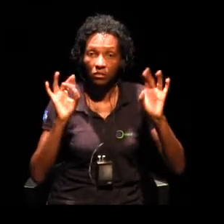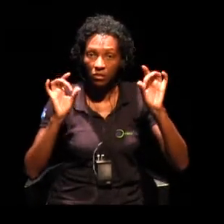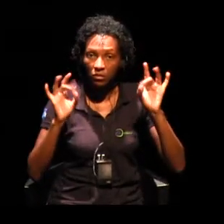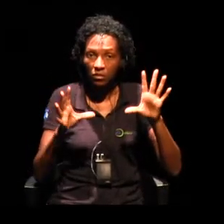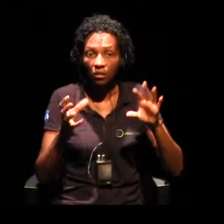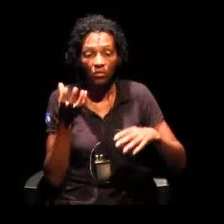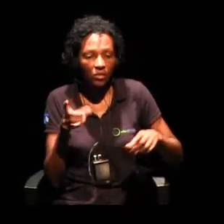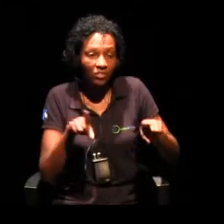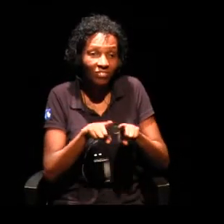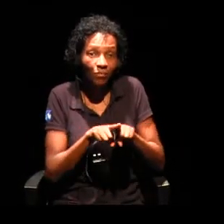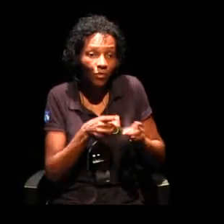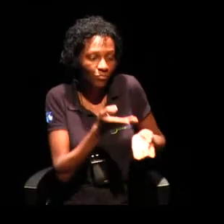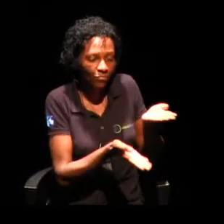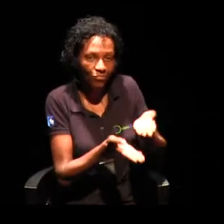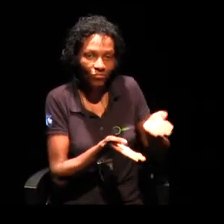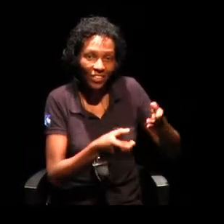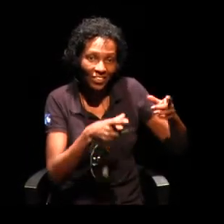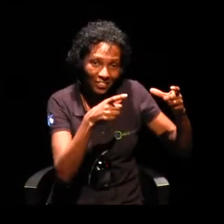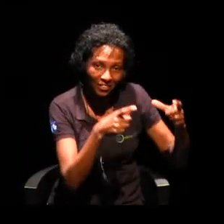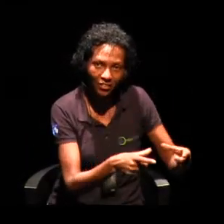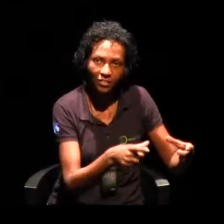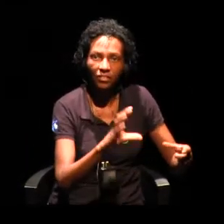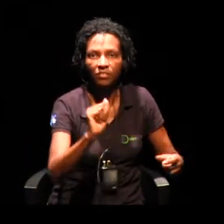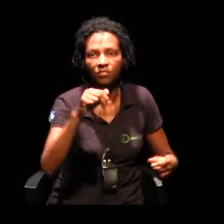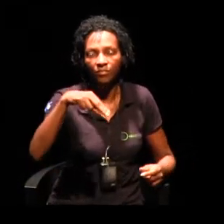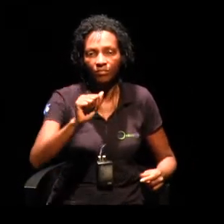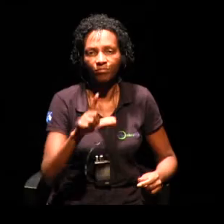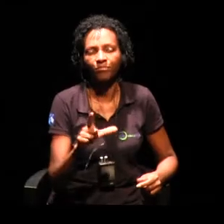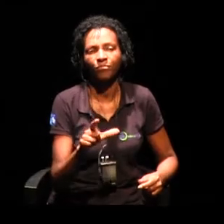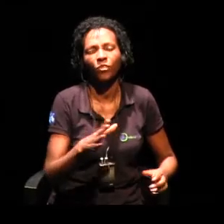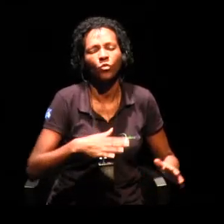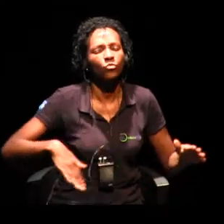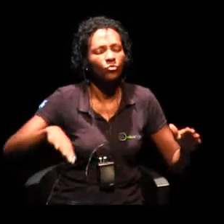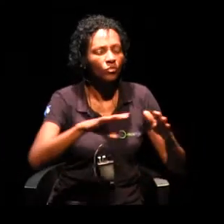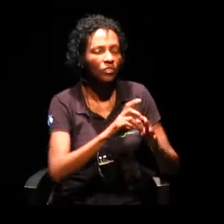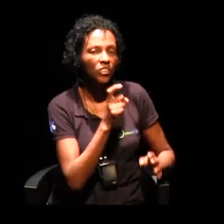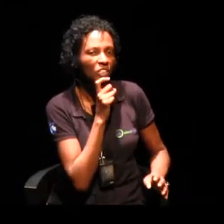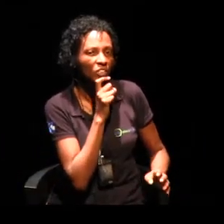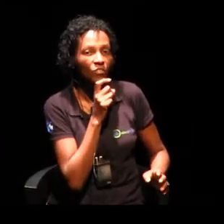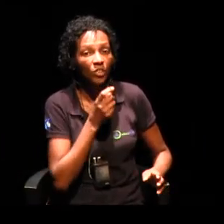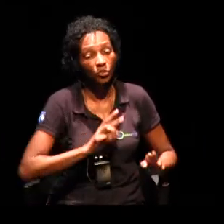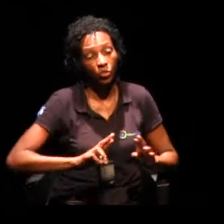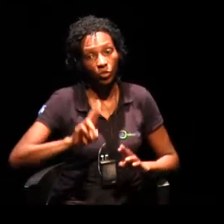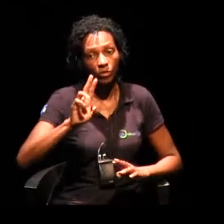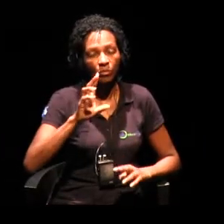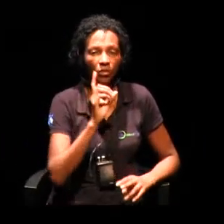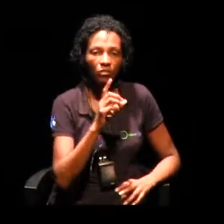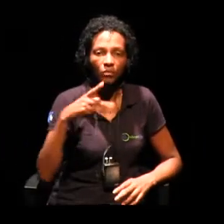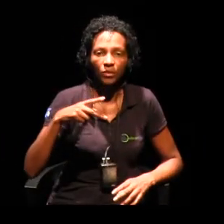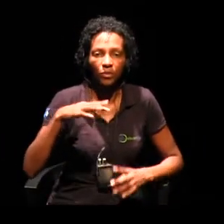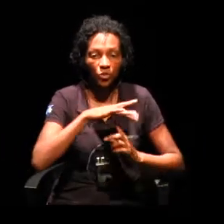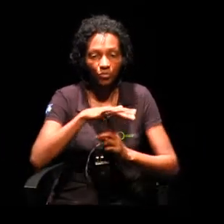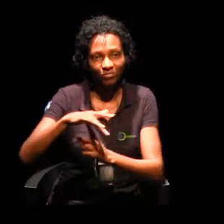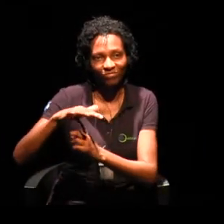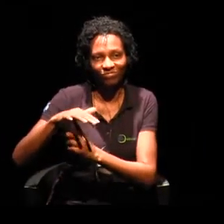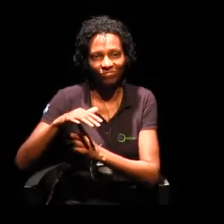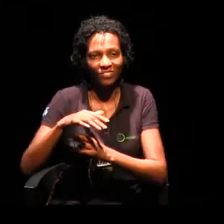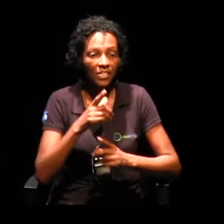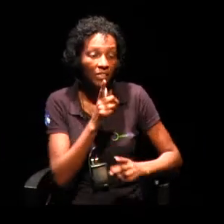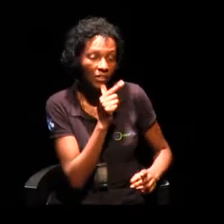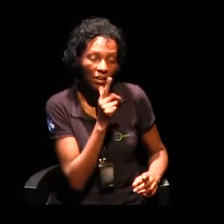agência especializada que gostaria também de tomar conta daquele canal. Toda a parte verde é controlada